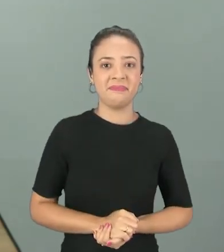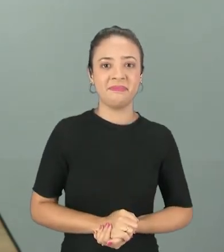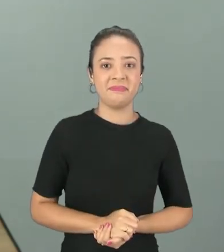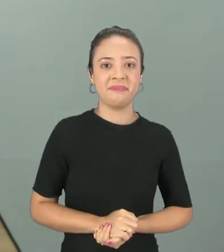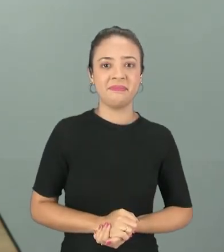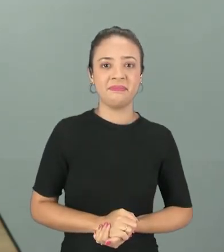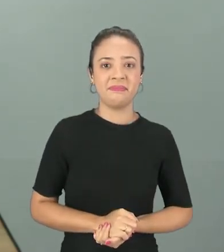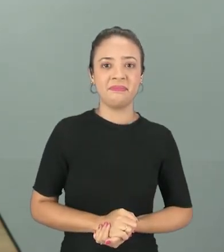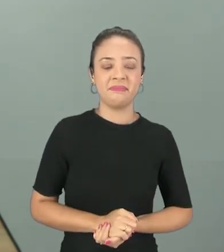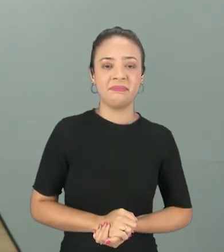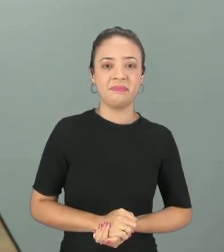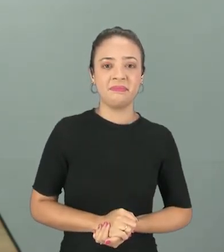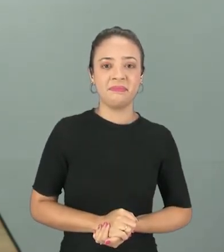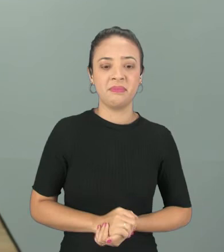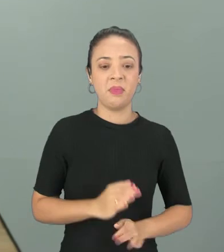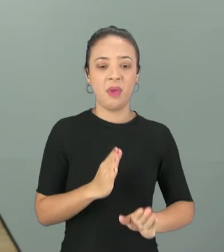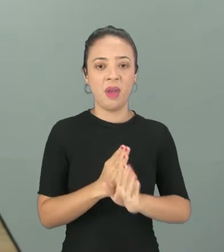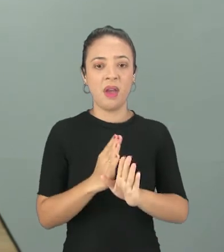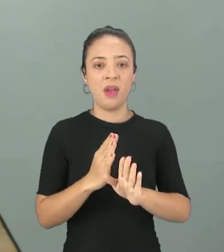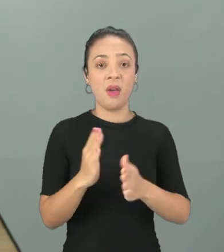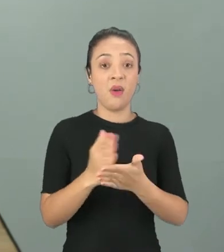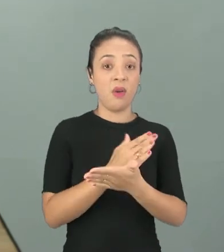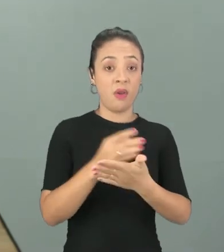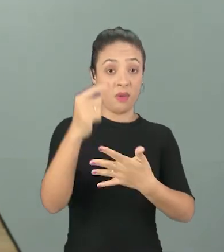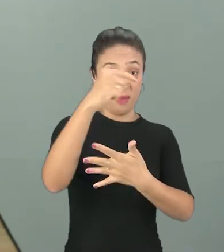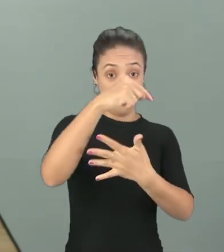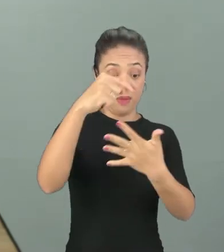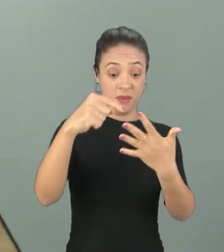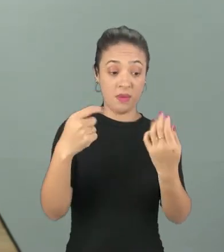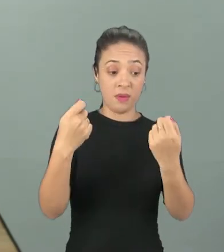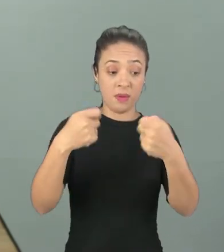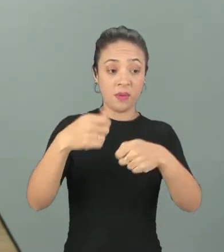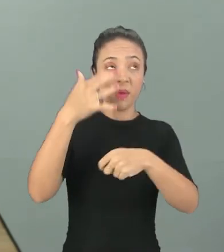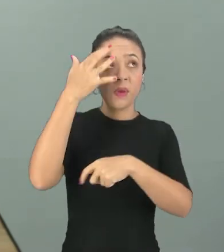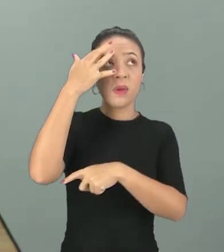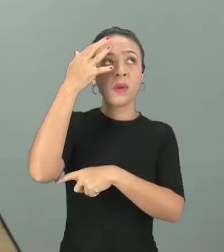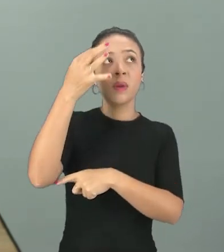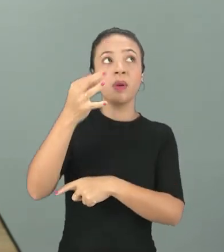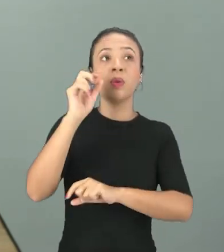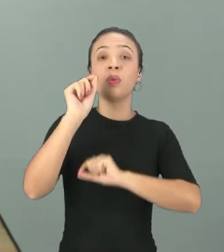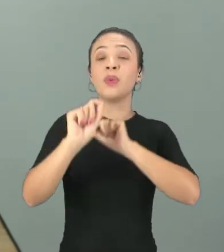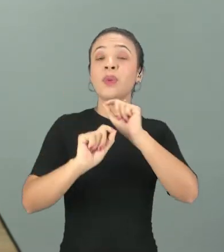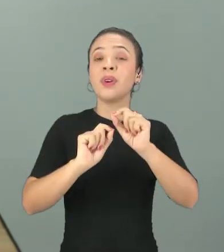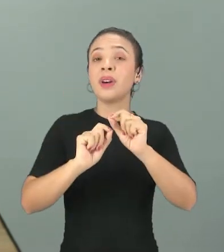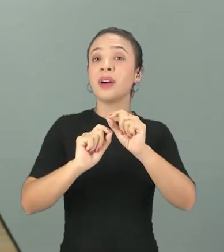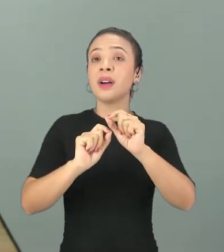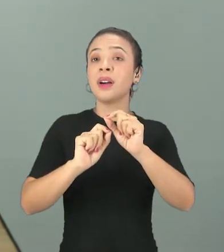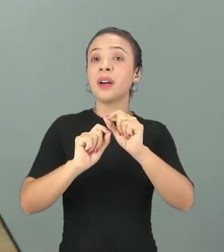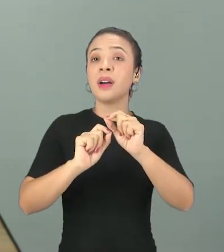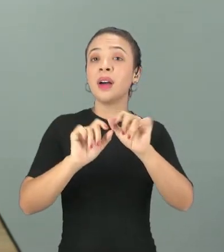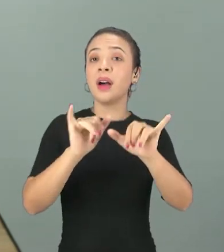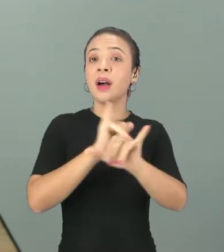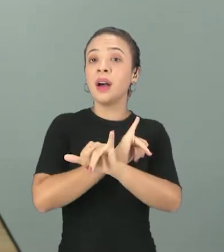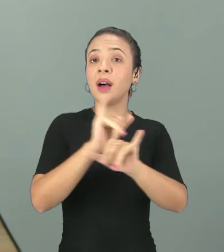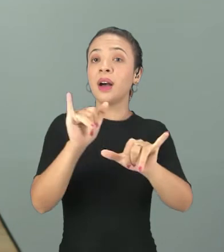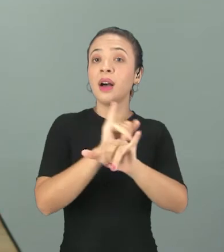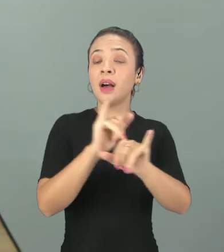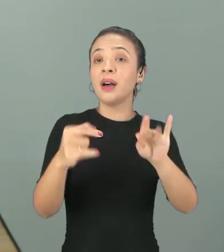Através de alguns elementos, nós conseguimos entender, né, o que a notícia nos